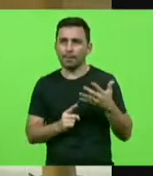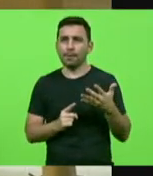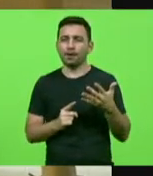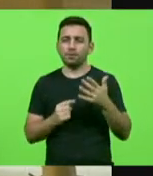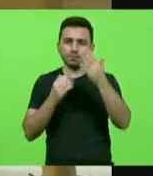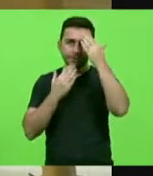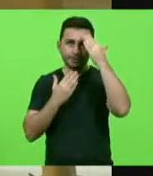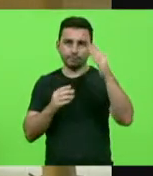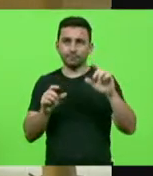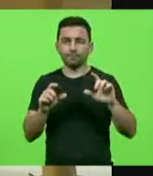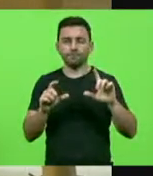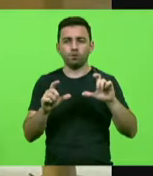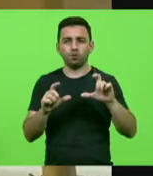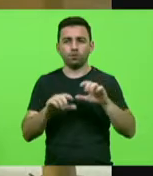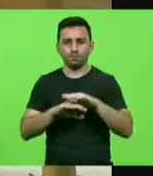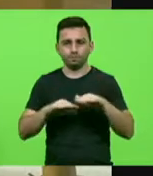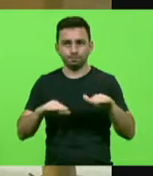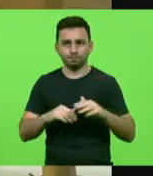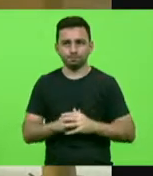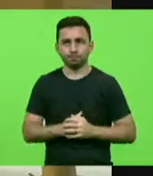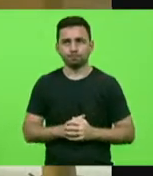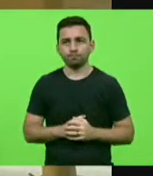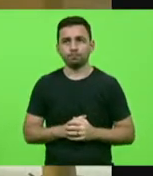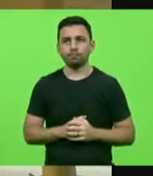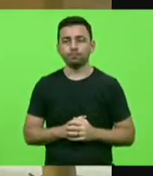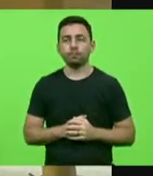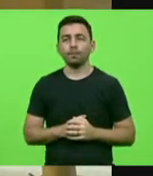pelas imagens. De fato,